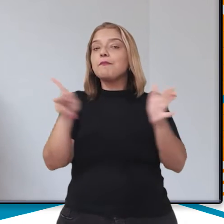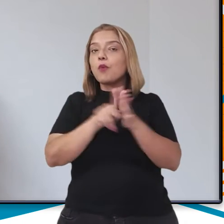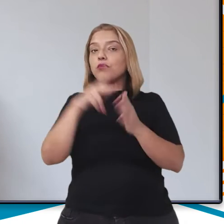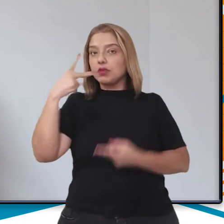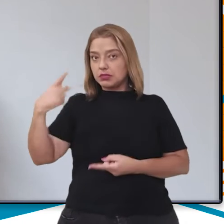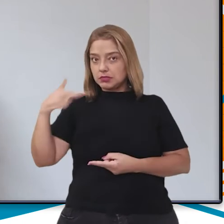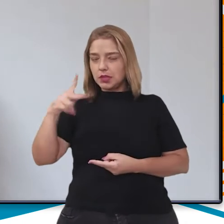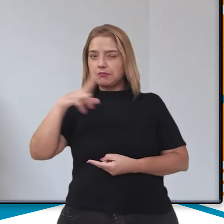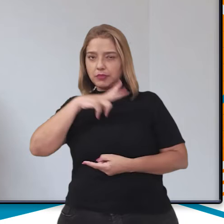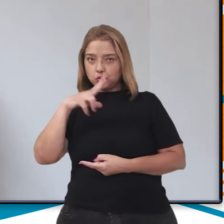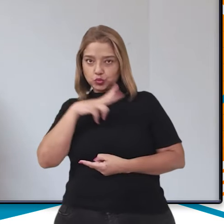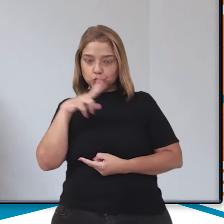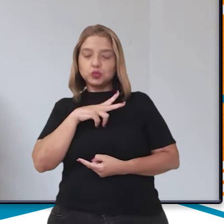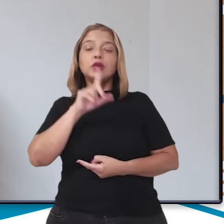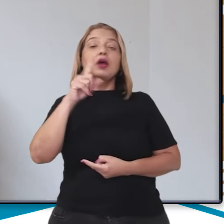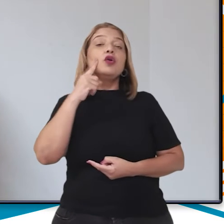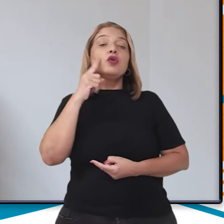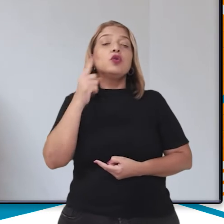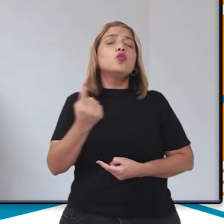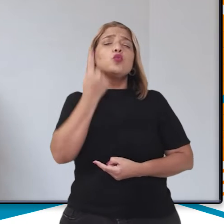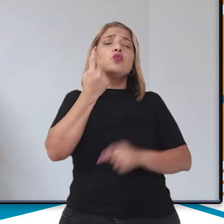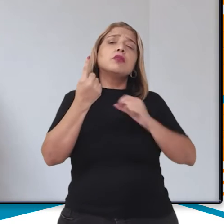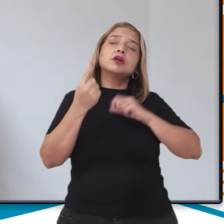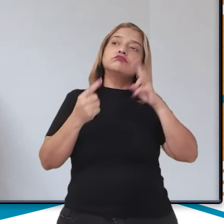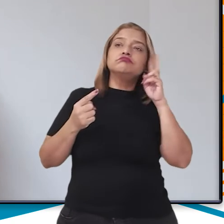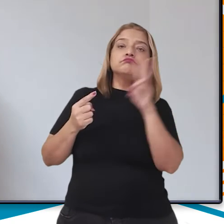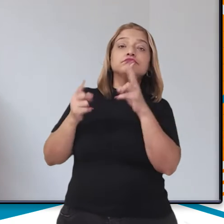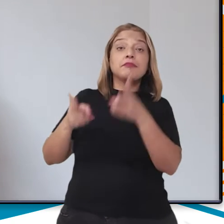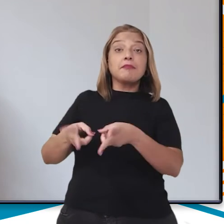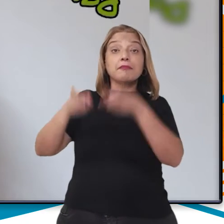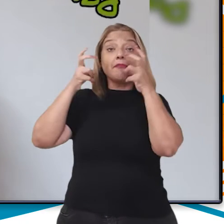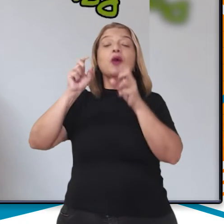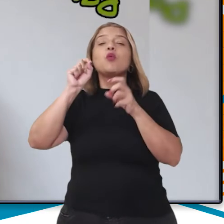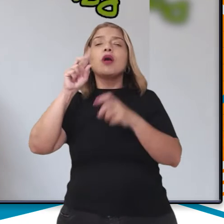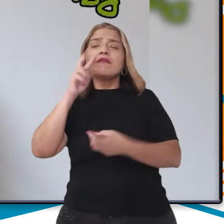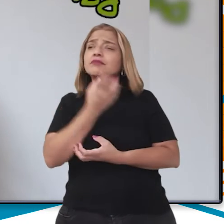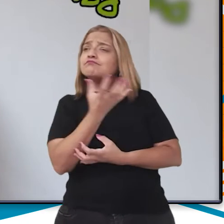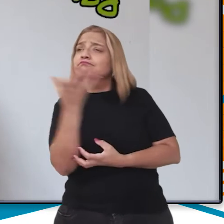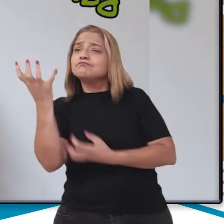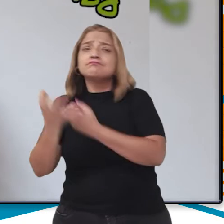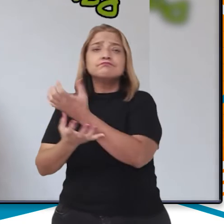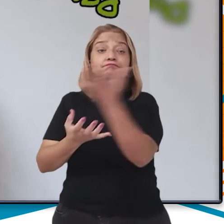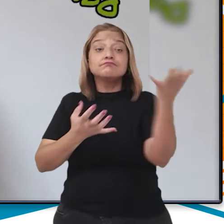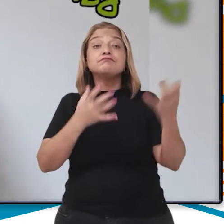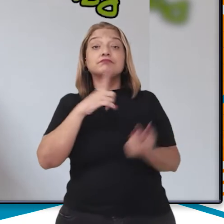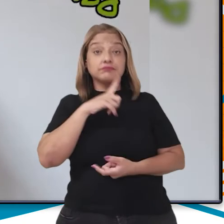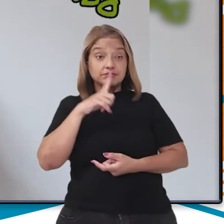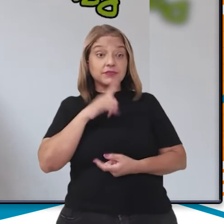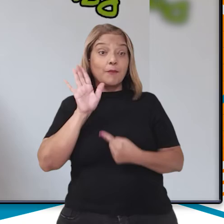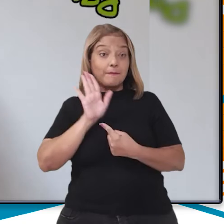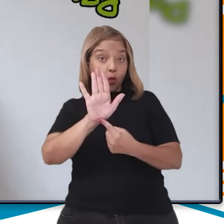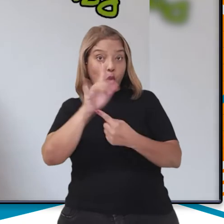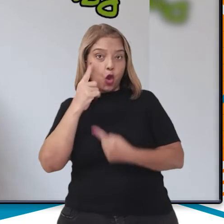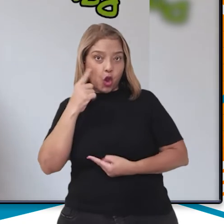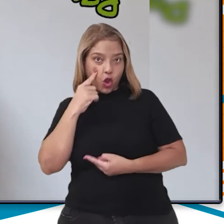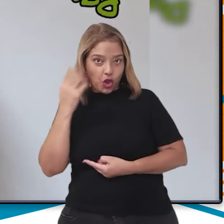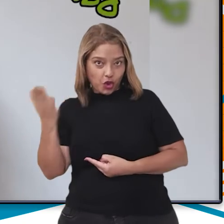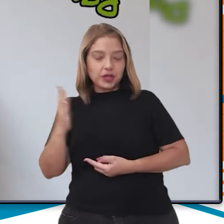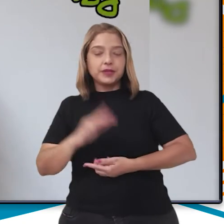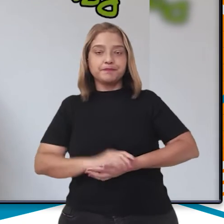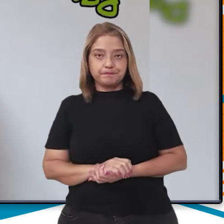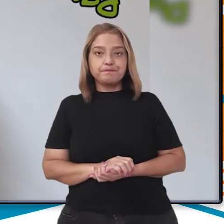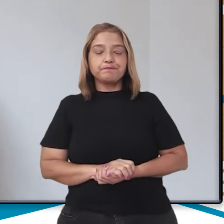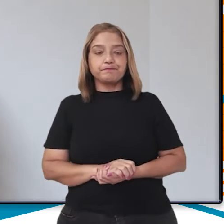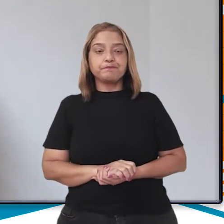características específicas dele. Uma delas, quando nós olhamos para vegetação, e eu quero dar o destaque à